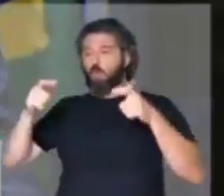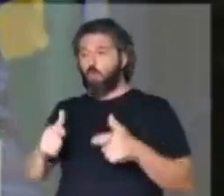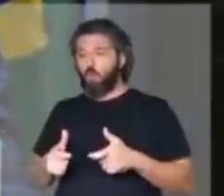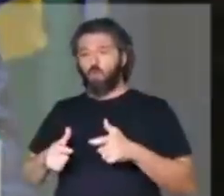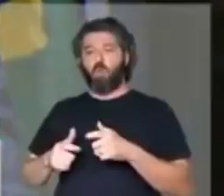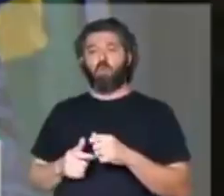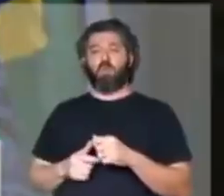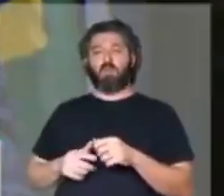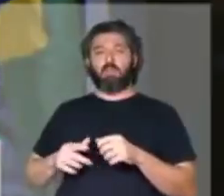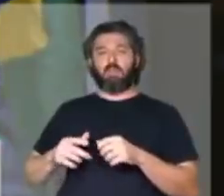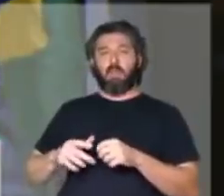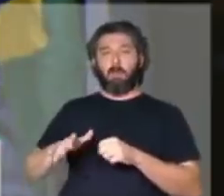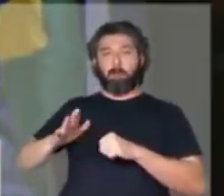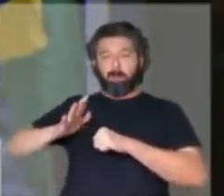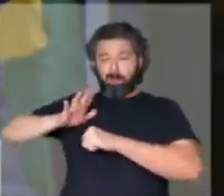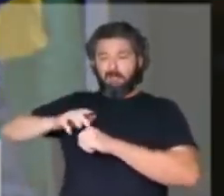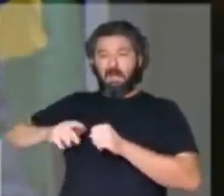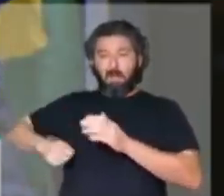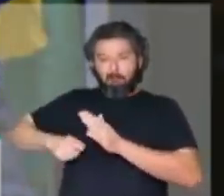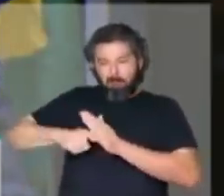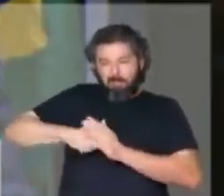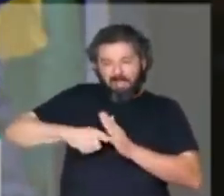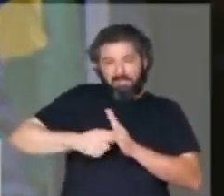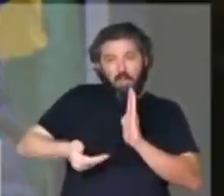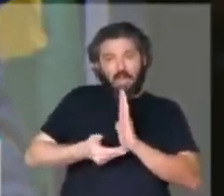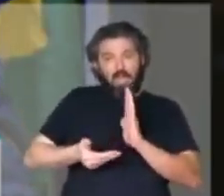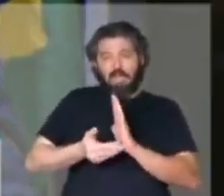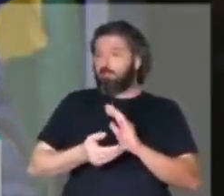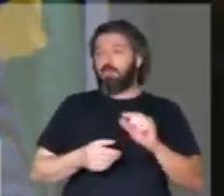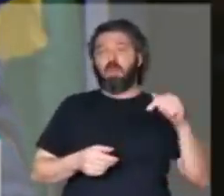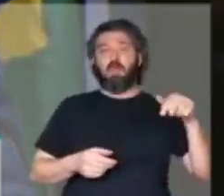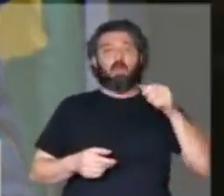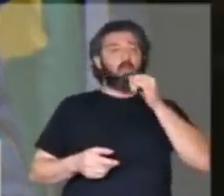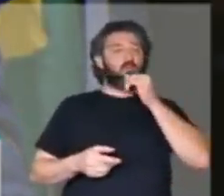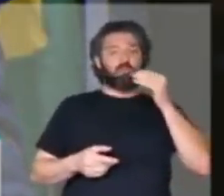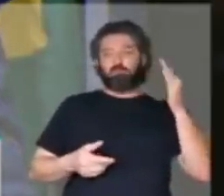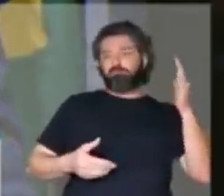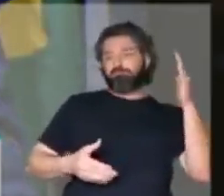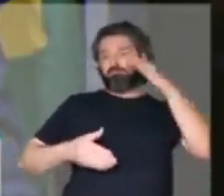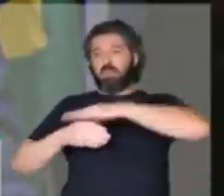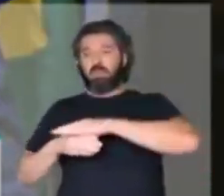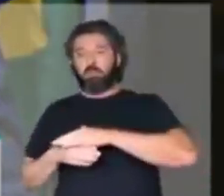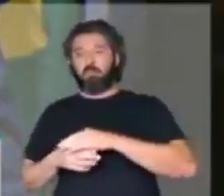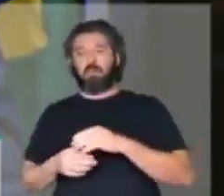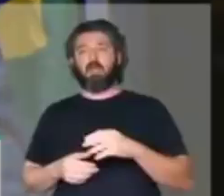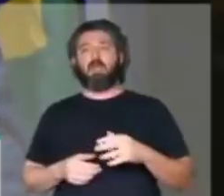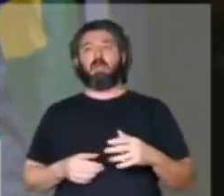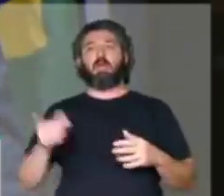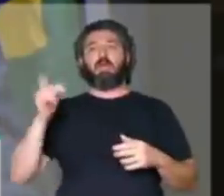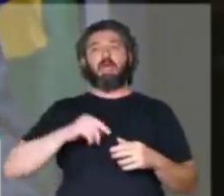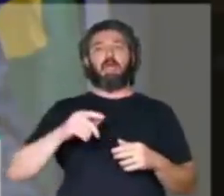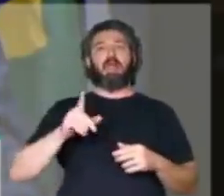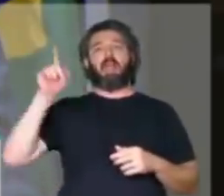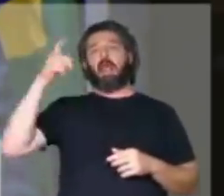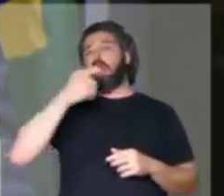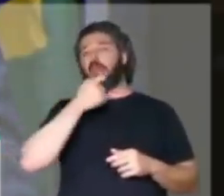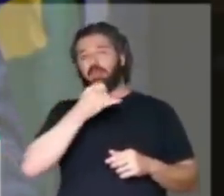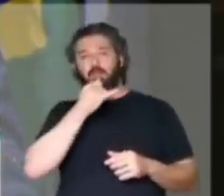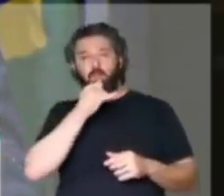tampa a panela de pressão, que é a Câmara dos Deputados, deveria ser a casa dos anciãos. Na Inglaterra é a Câmara dos Lords, né? Aqueles